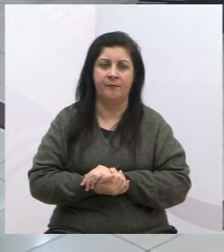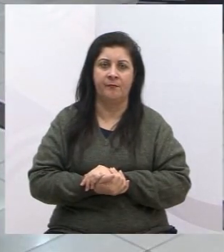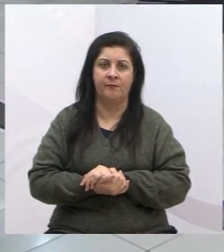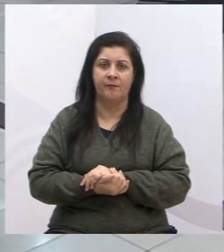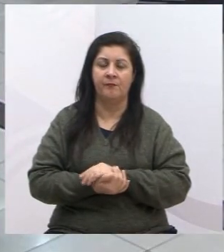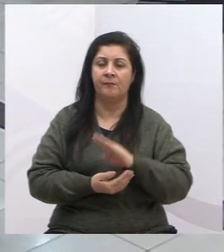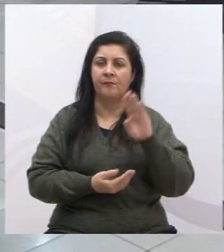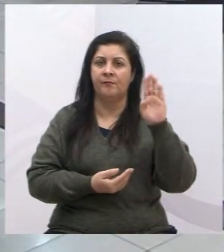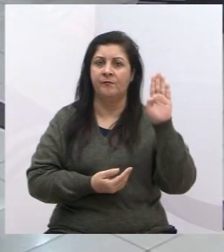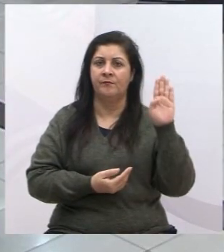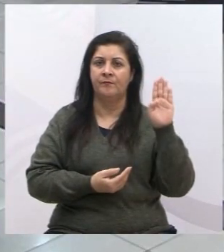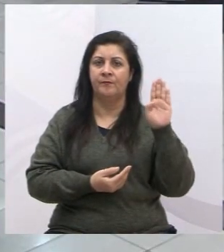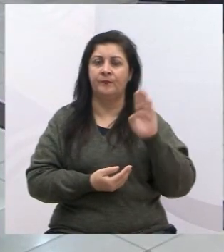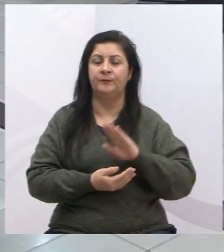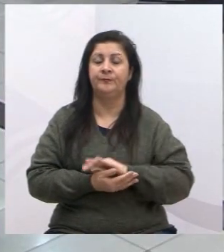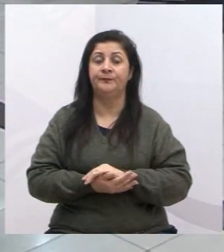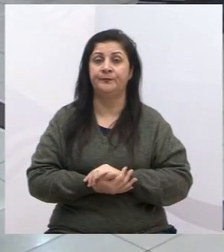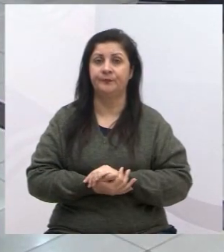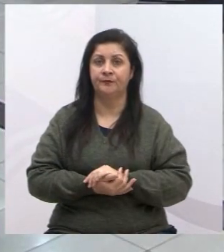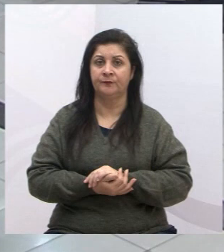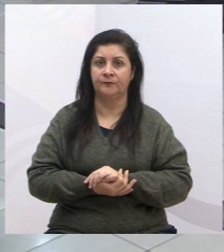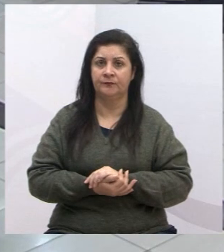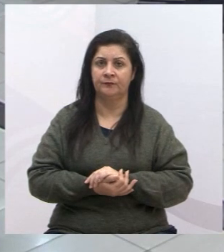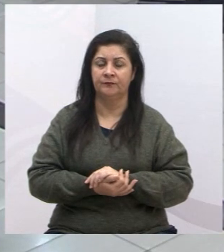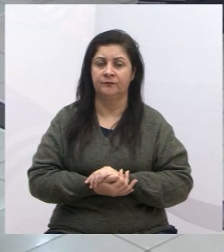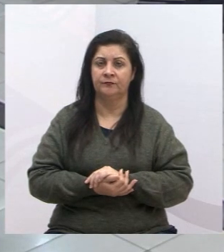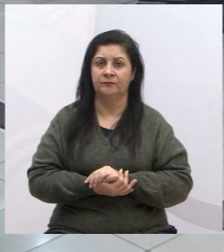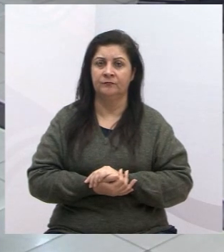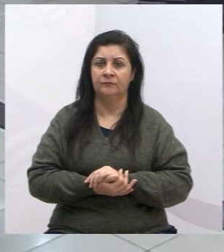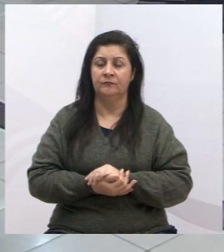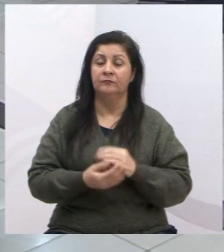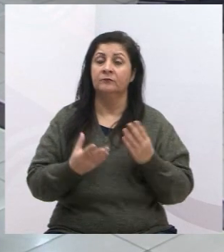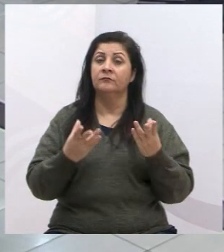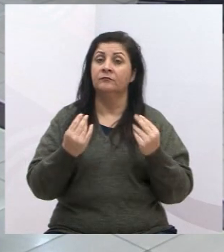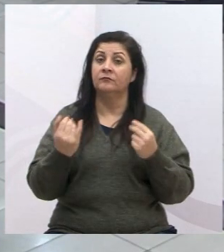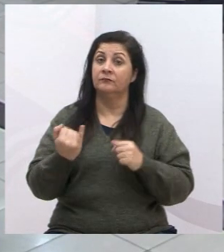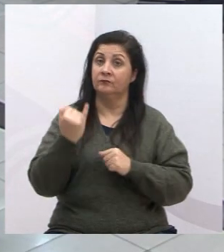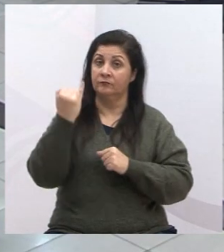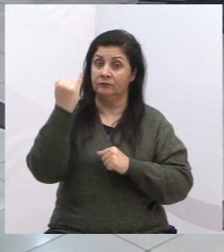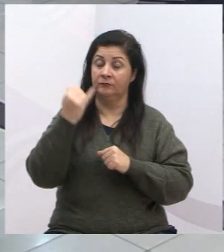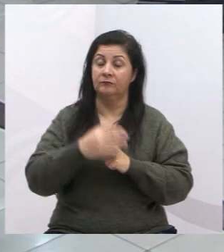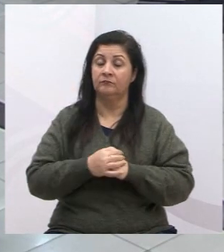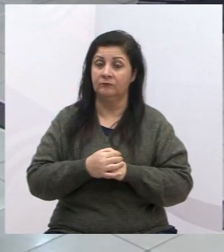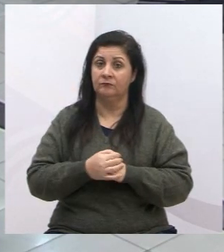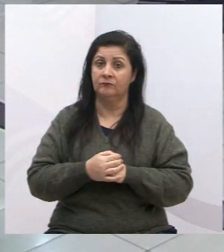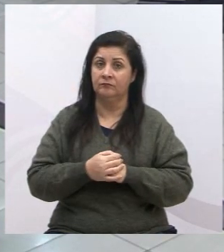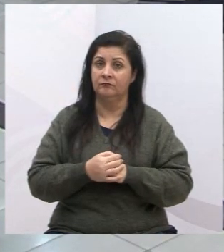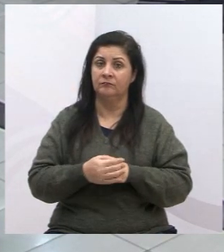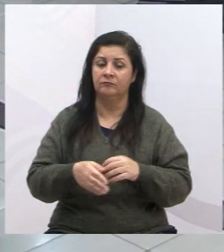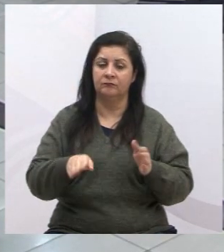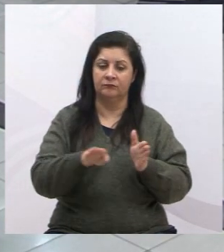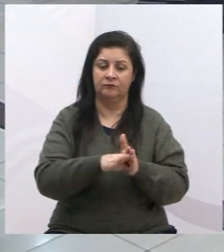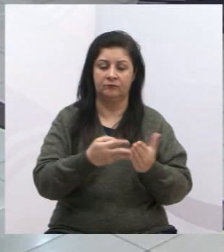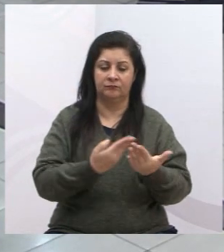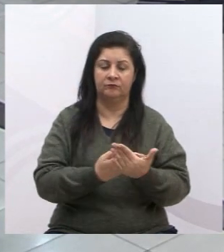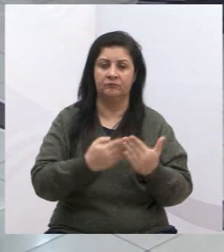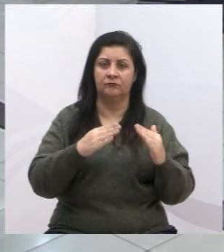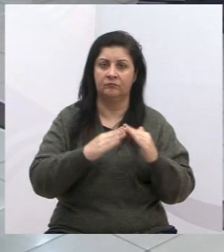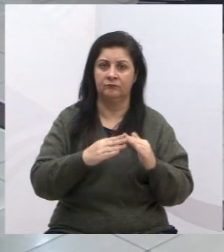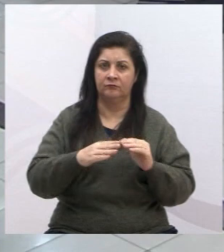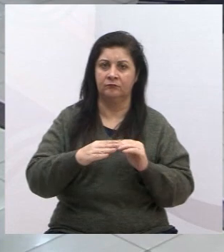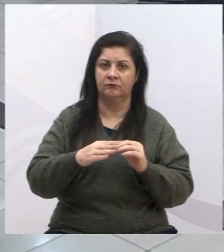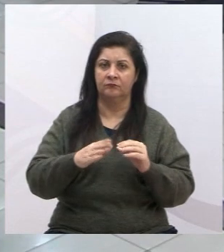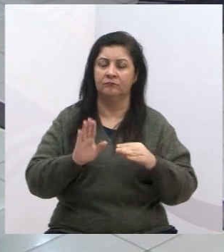Senhor presidente, eu também quero colaborar. É muito importante, né, a chegada da creche nos bairros.